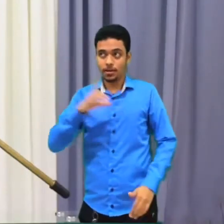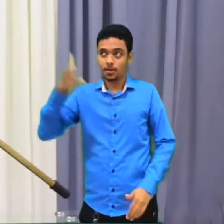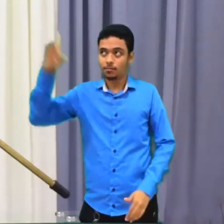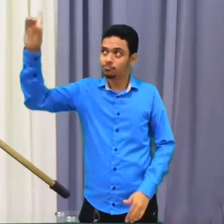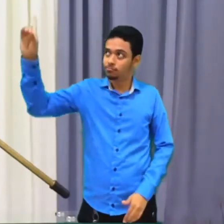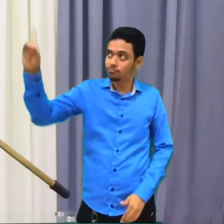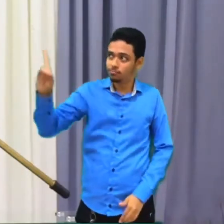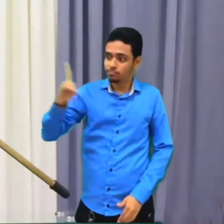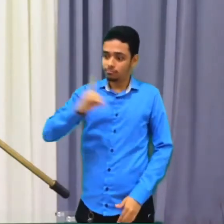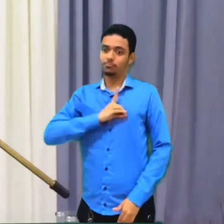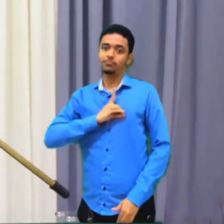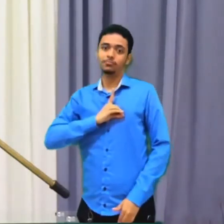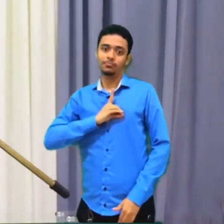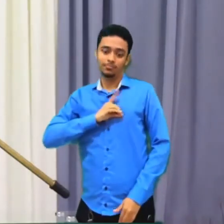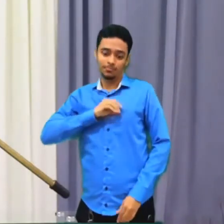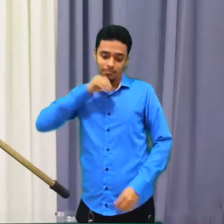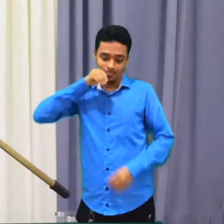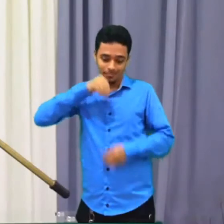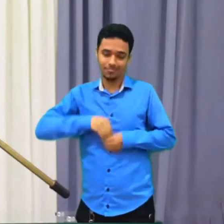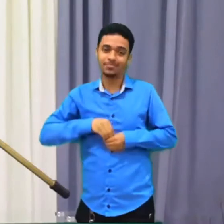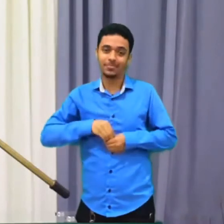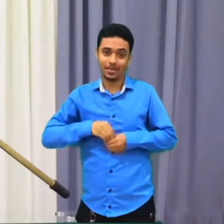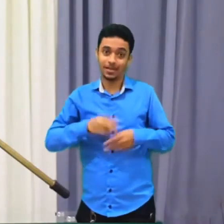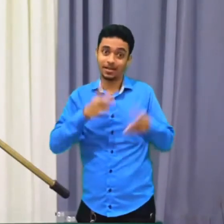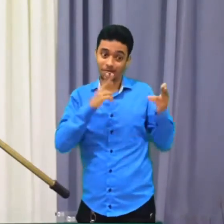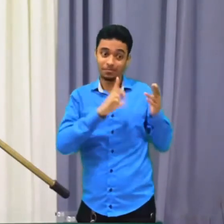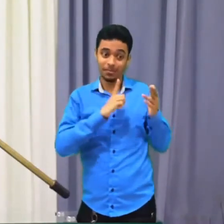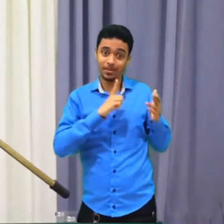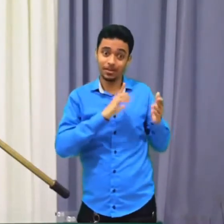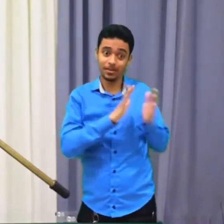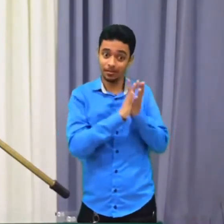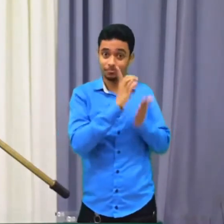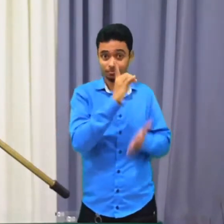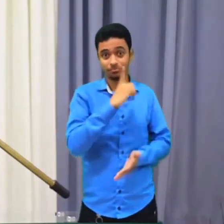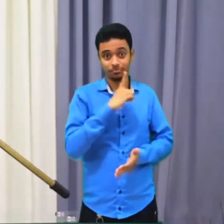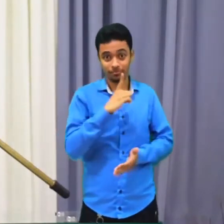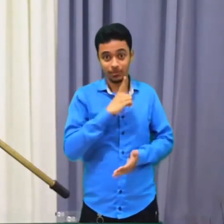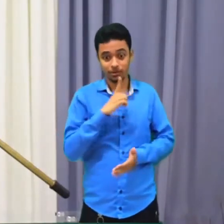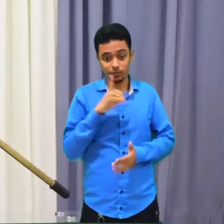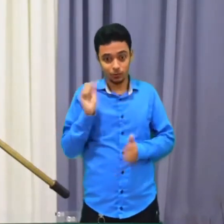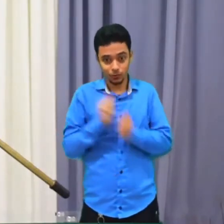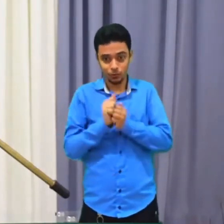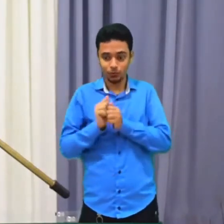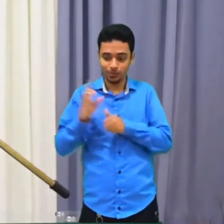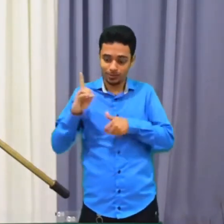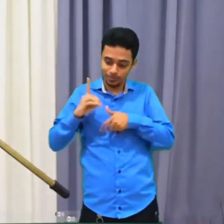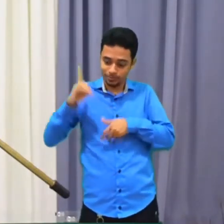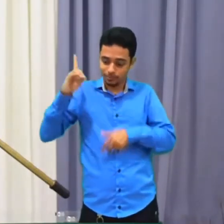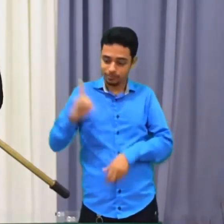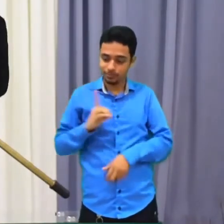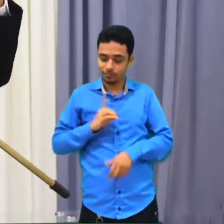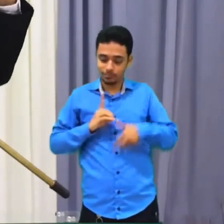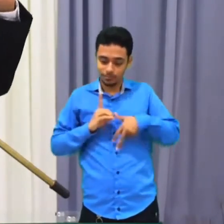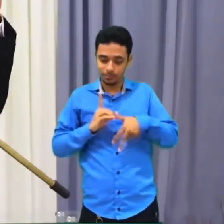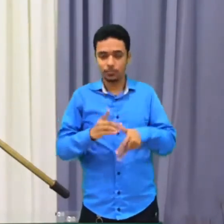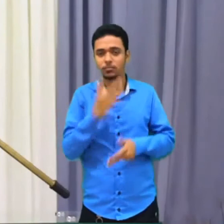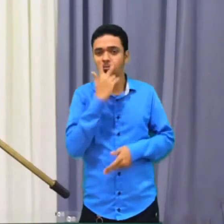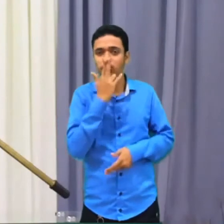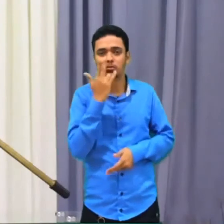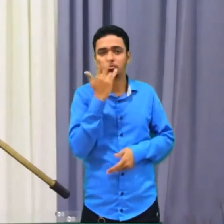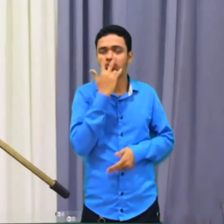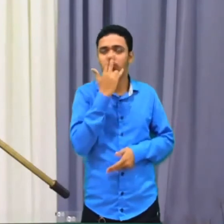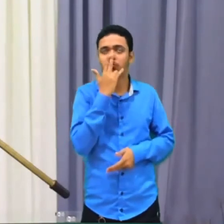nós, neles habitarei, diz o Senhor, e entre eles andarei. As pessoas acham que Deus é um Deus